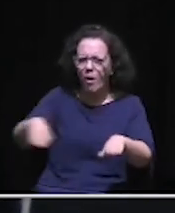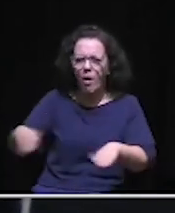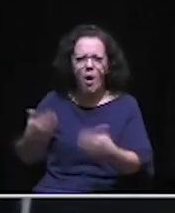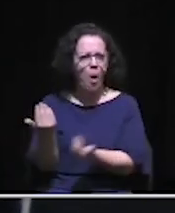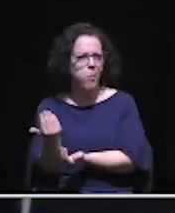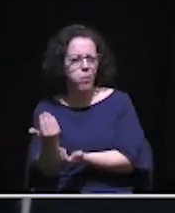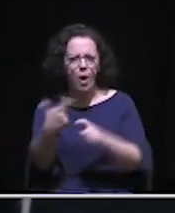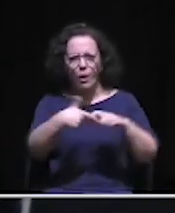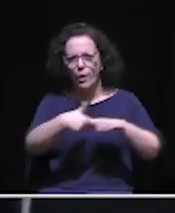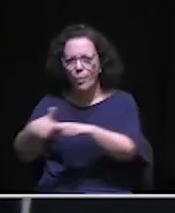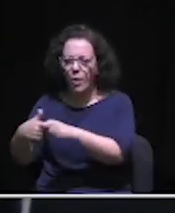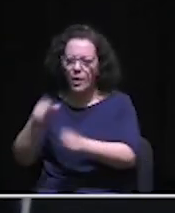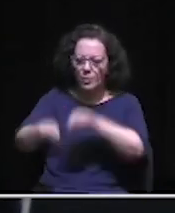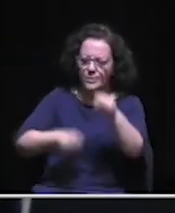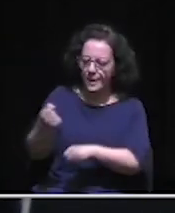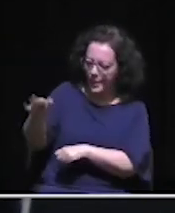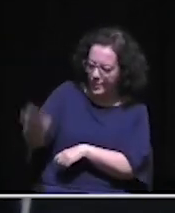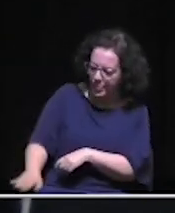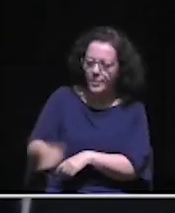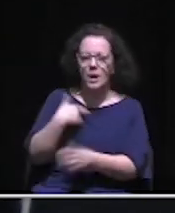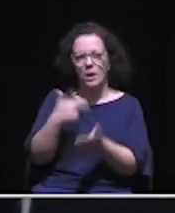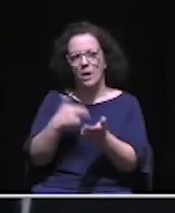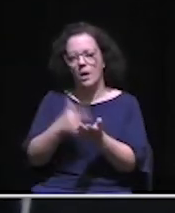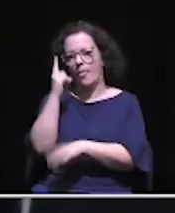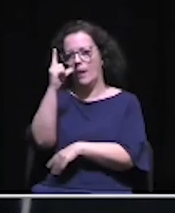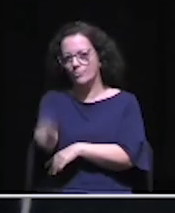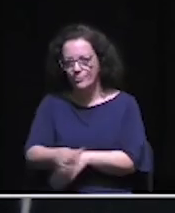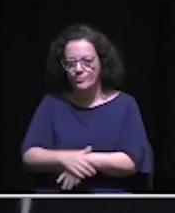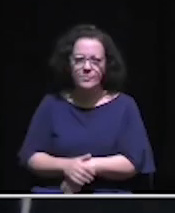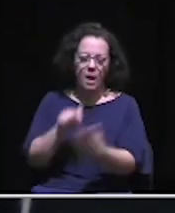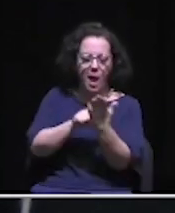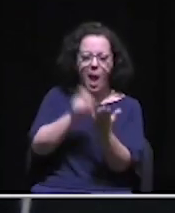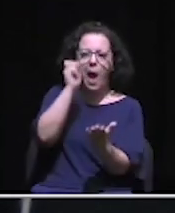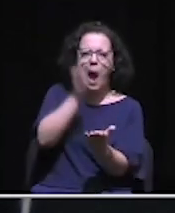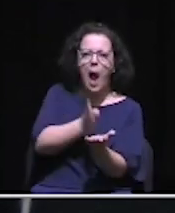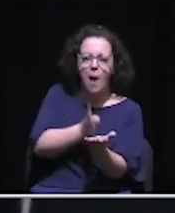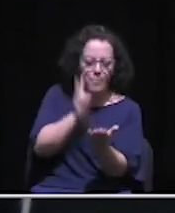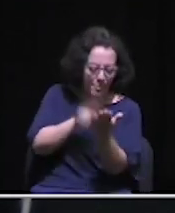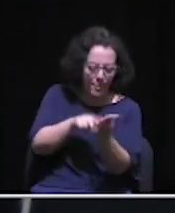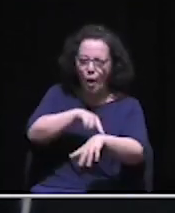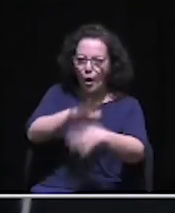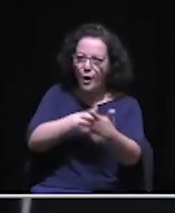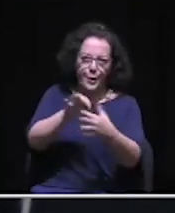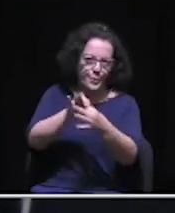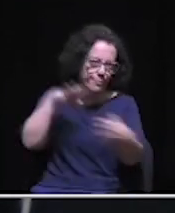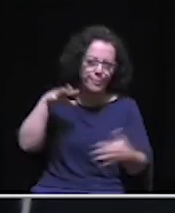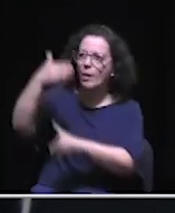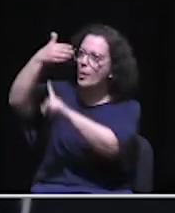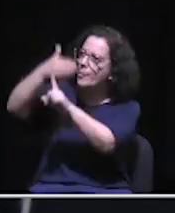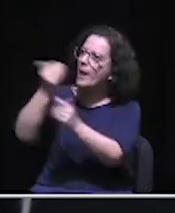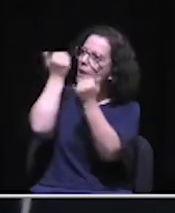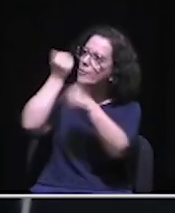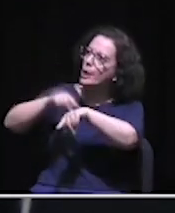conseguir deixar a bicicleta e seguir viagem. Painéis de tempo que não funcionam, aplicação de carris que não funciona, falta de informação sobre